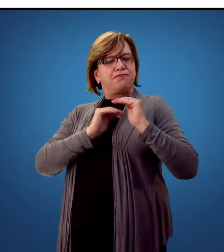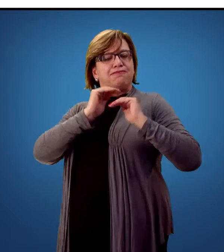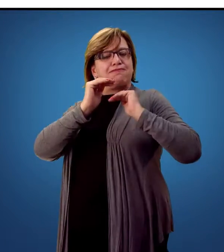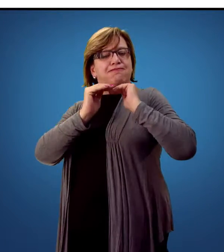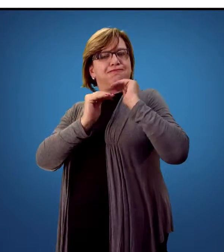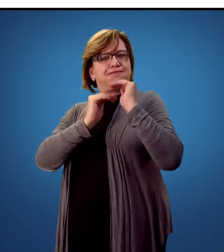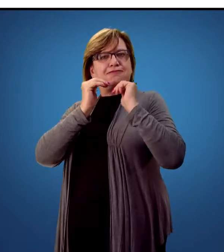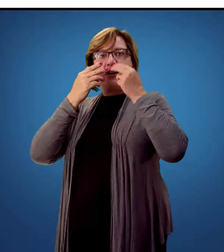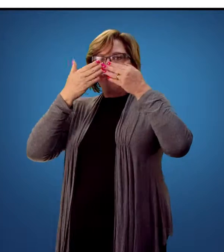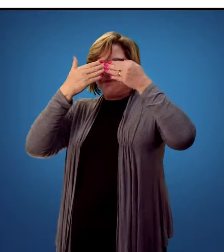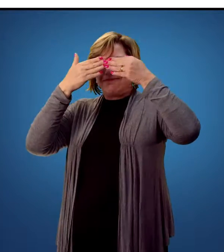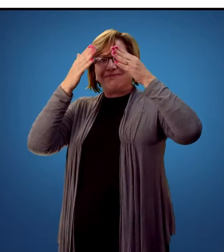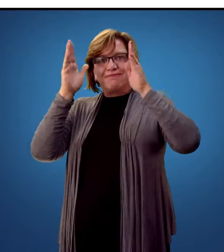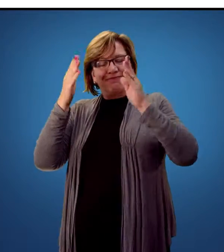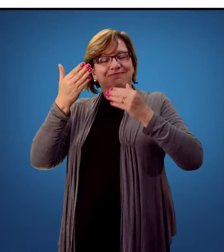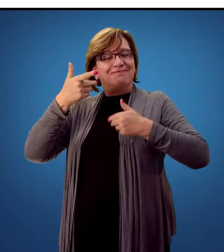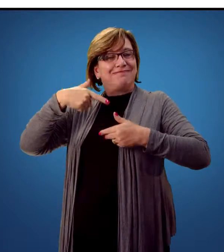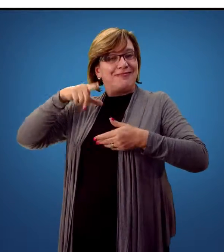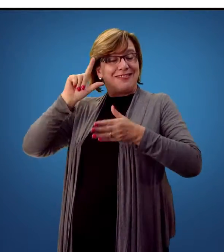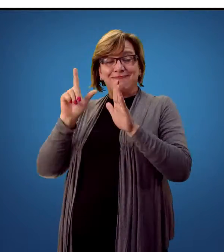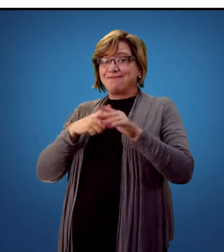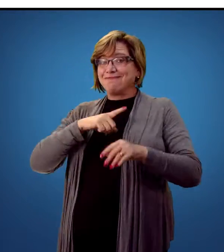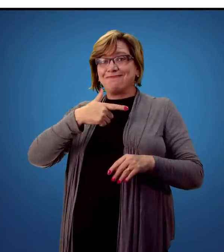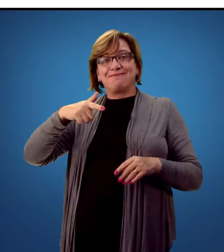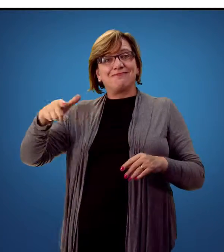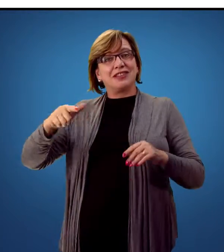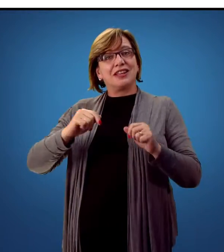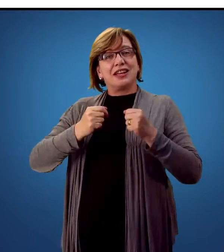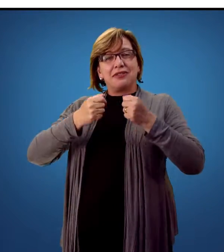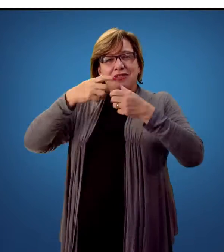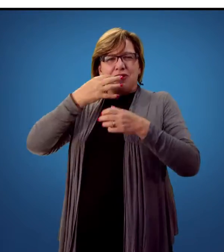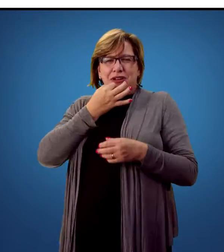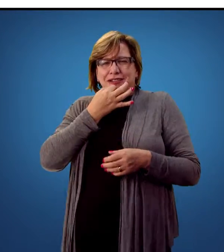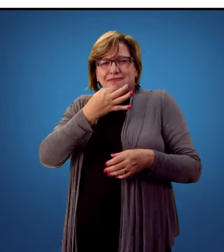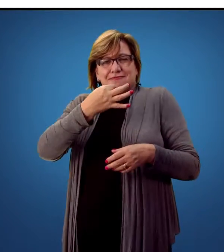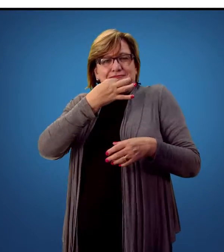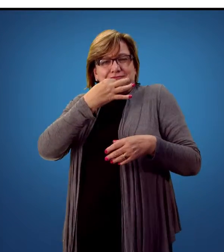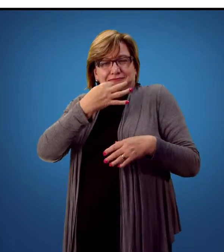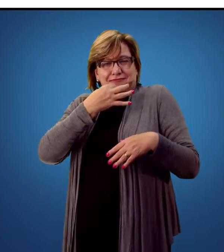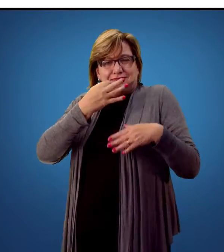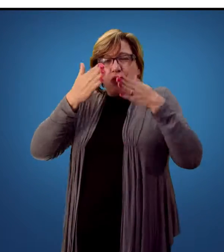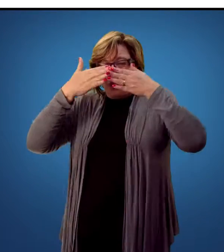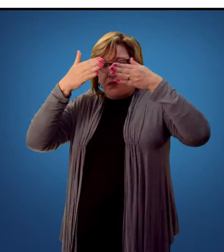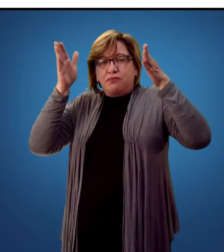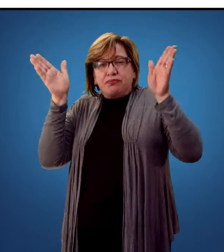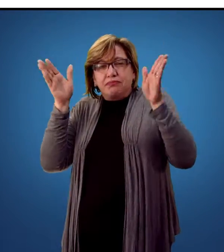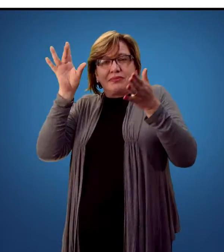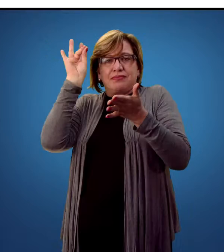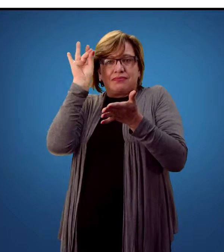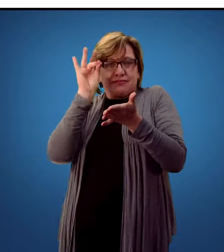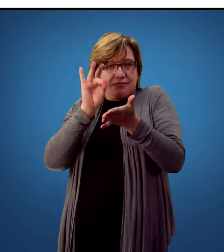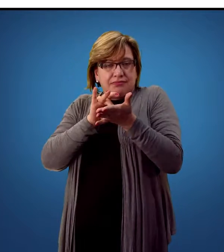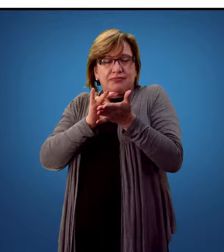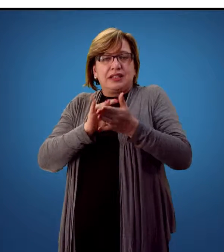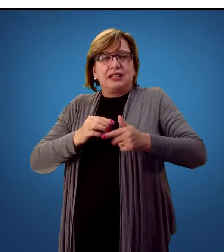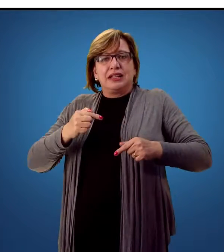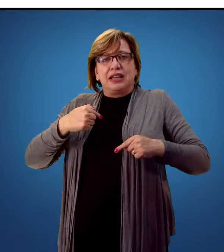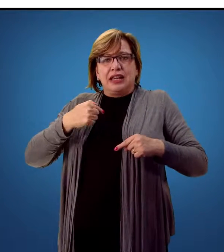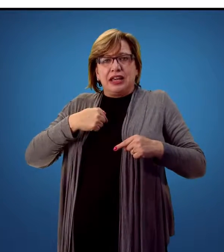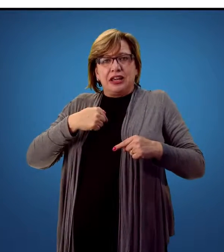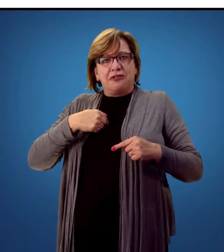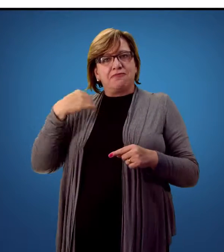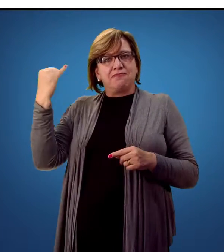desta visão que eu havia comentado até pouco que é uma visão mais crítica mais alargada da realidade então eu penso que a